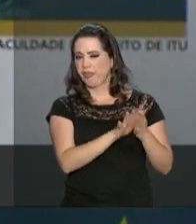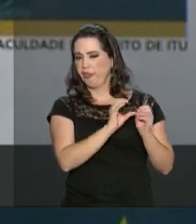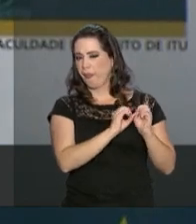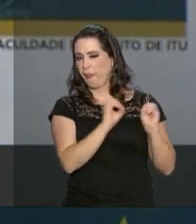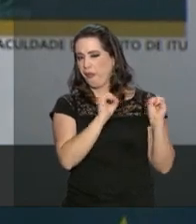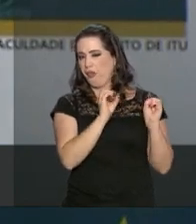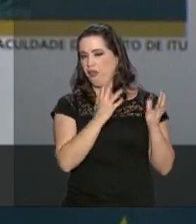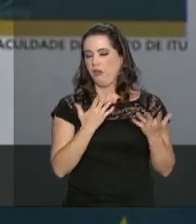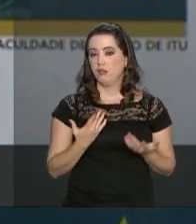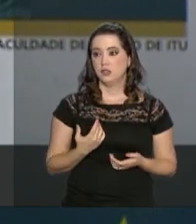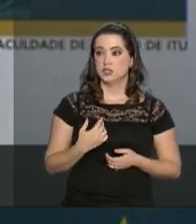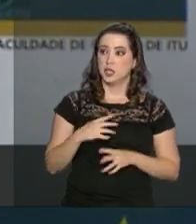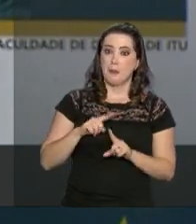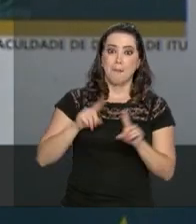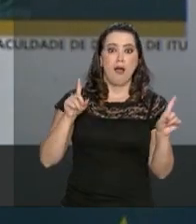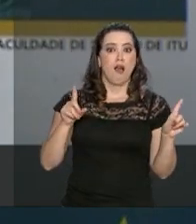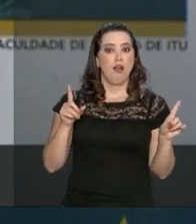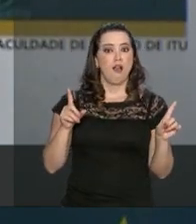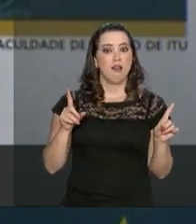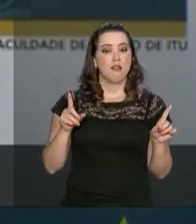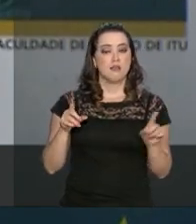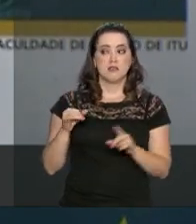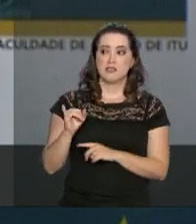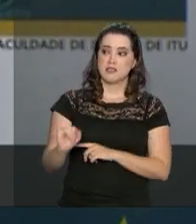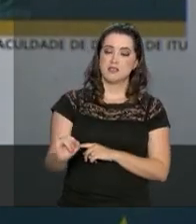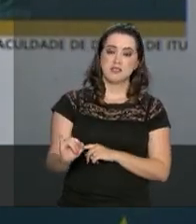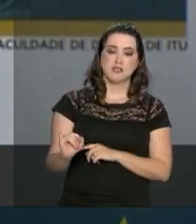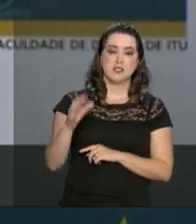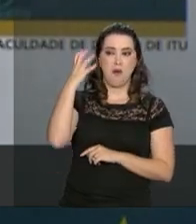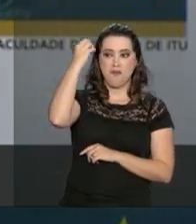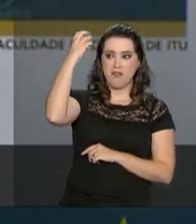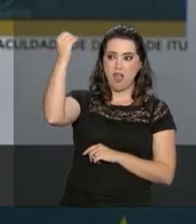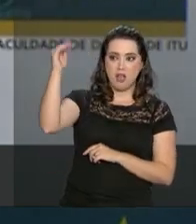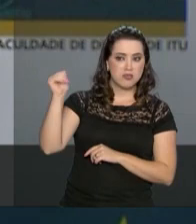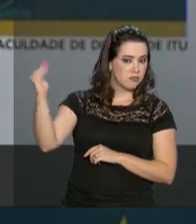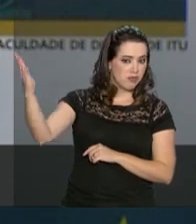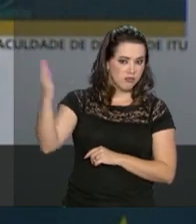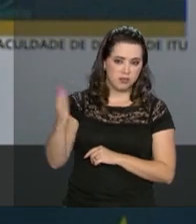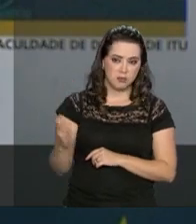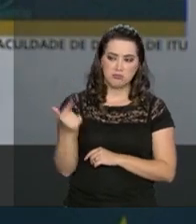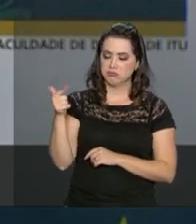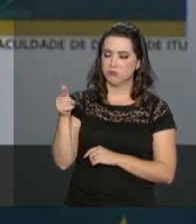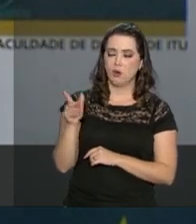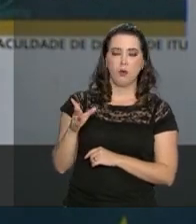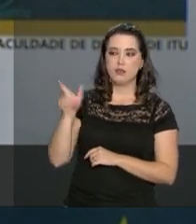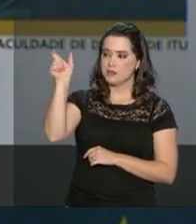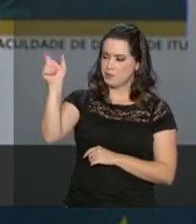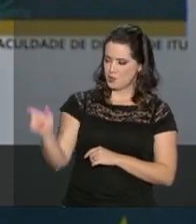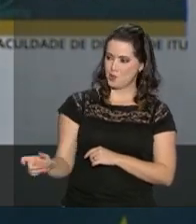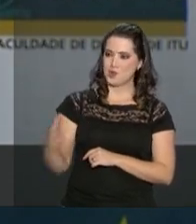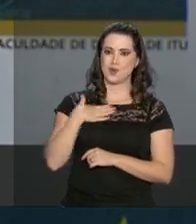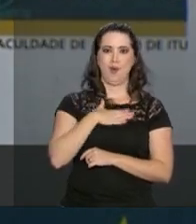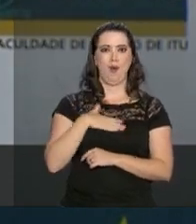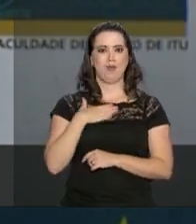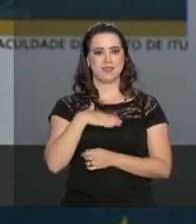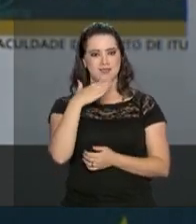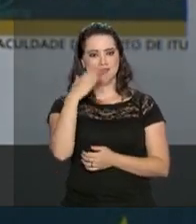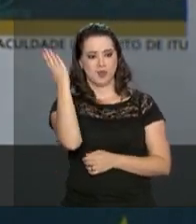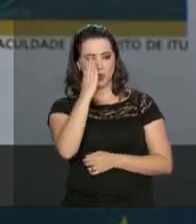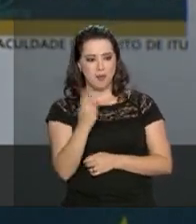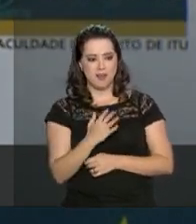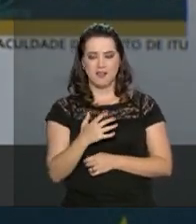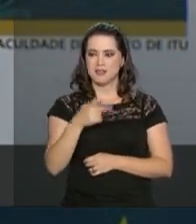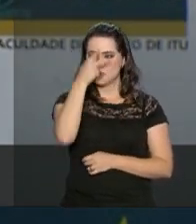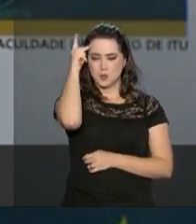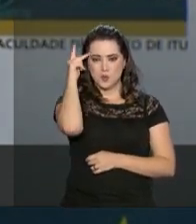Coisa curiosa que eu não vejo nos encontros internacionais. quando vou aos encontros internacionais, eu vejo